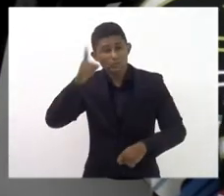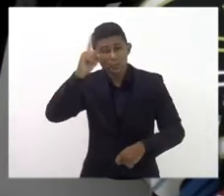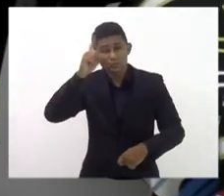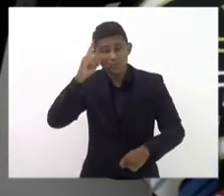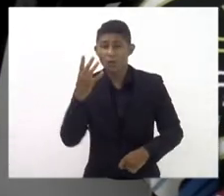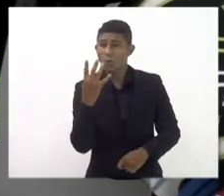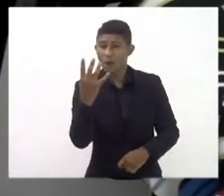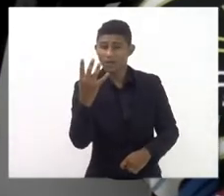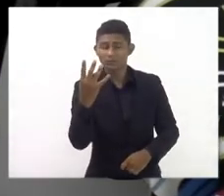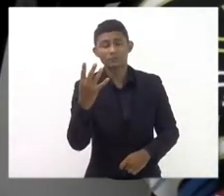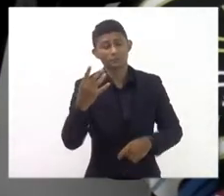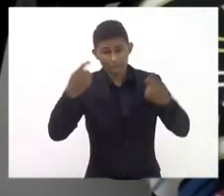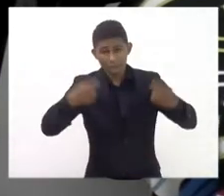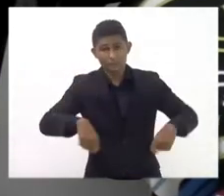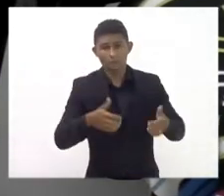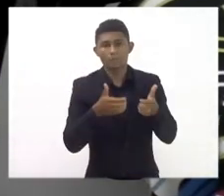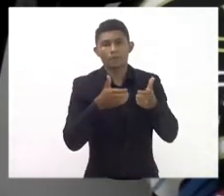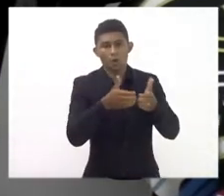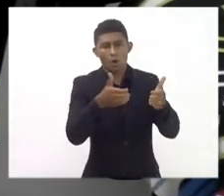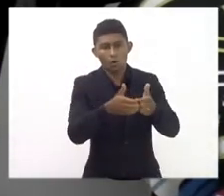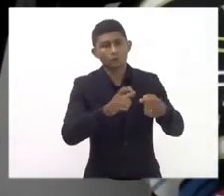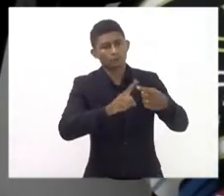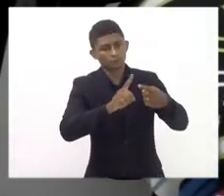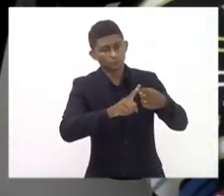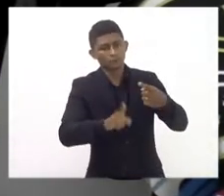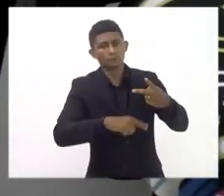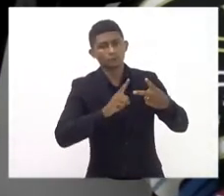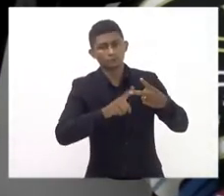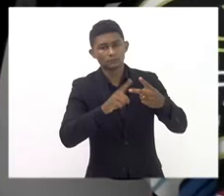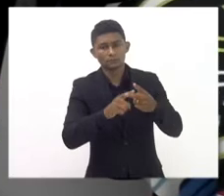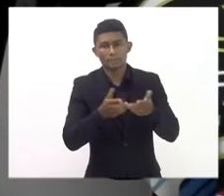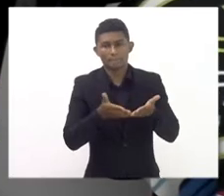como já são nas barcas e no VLT.